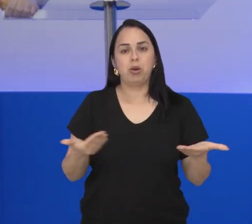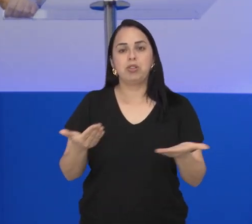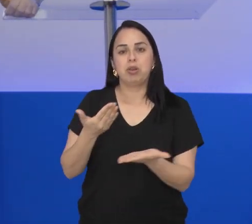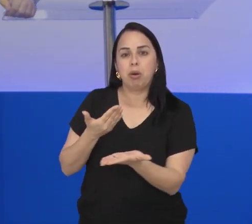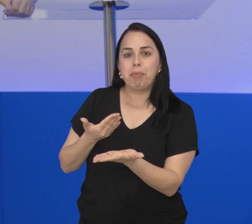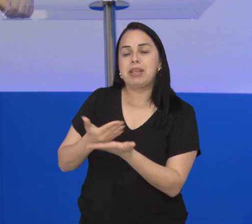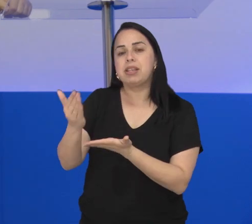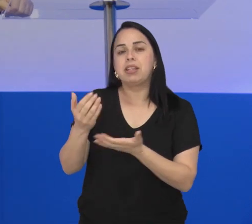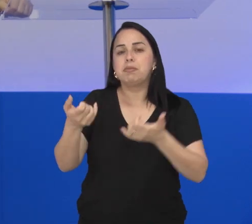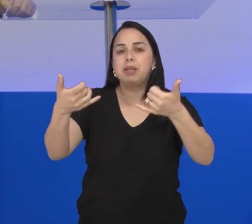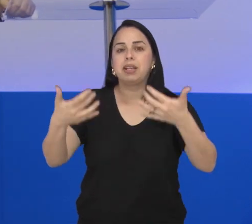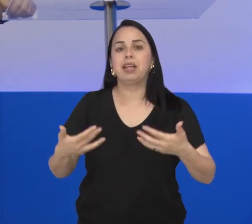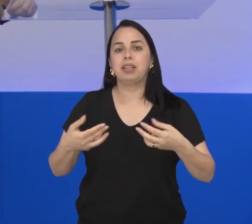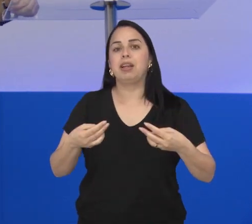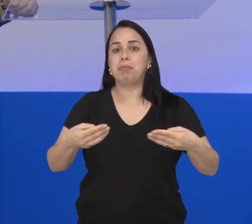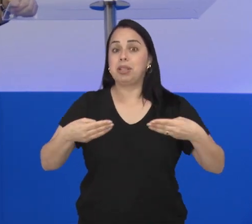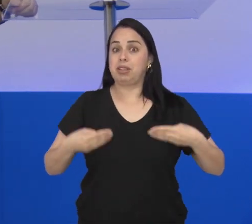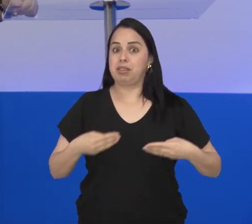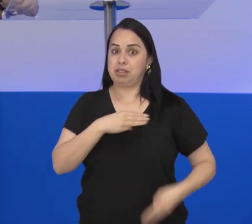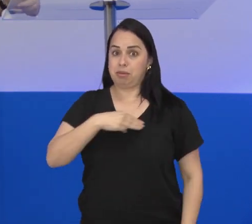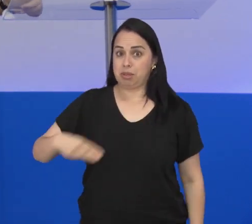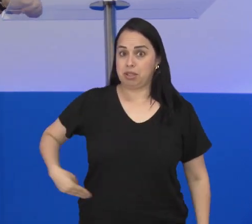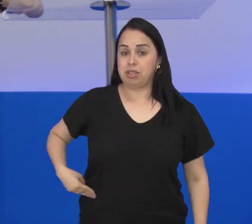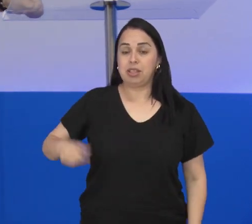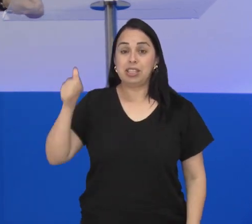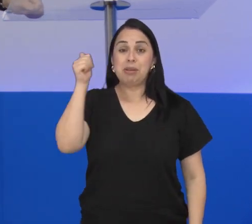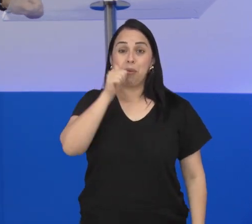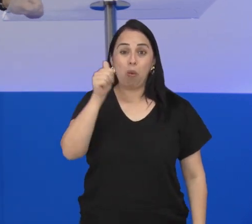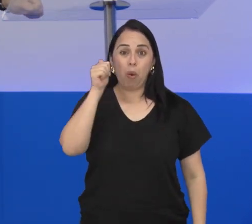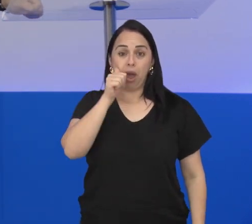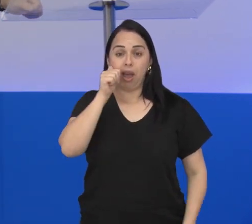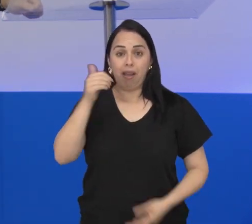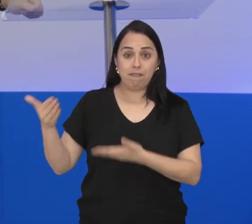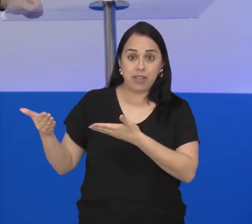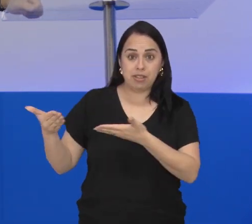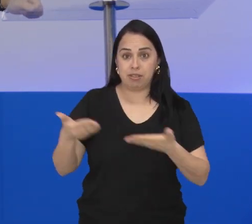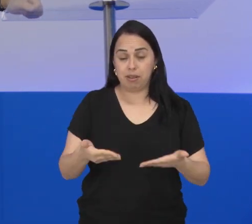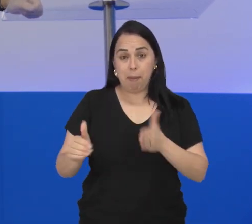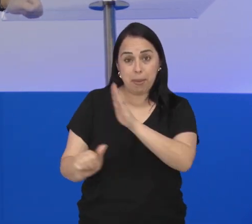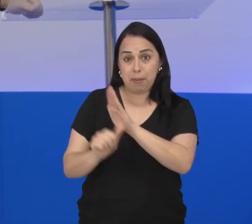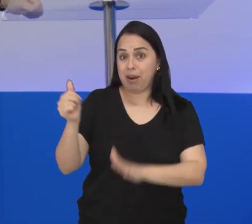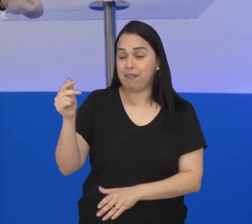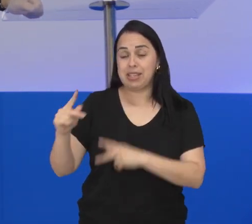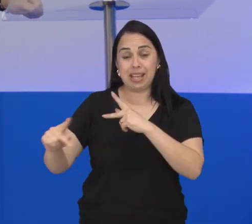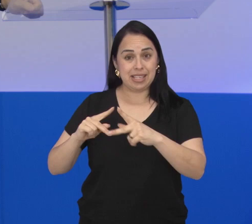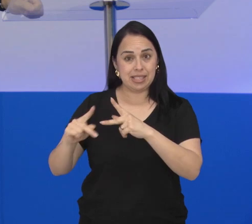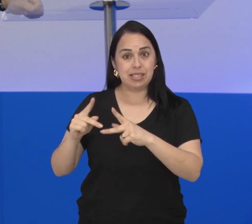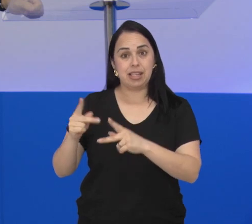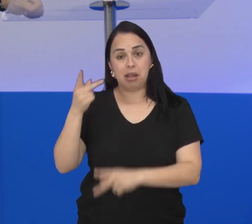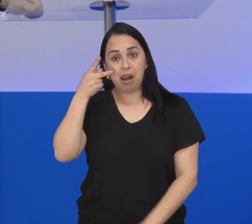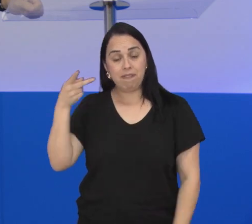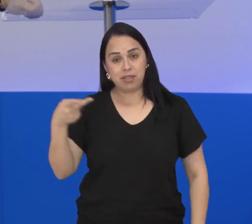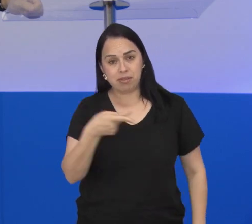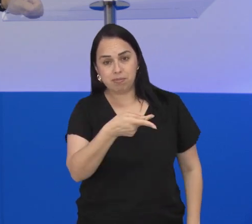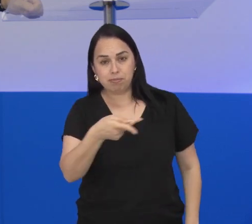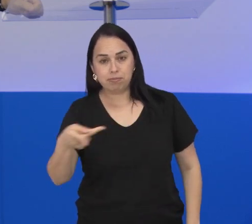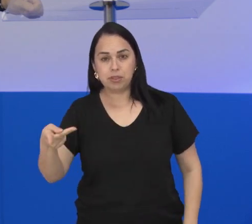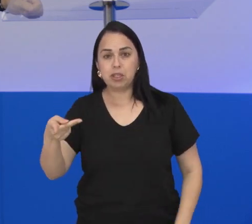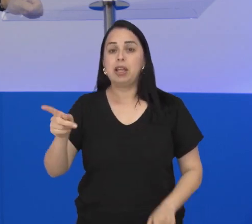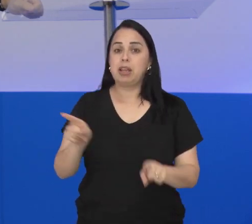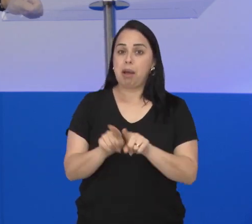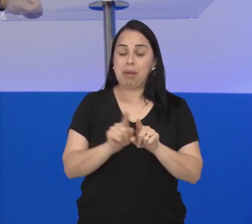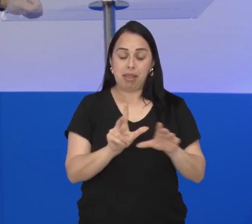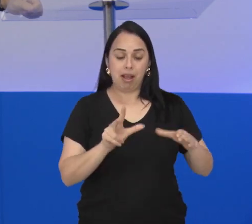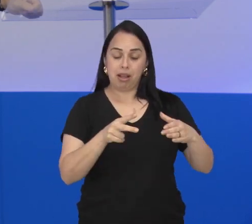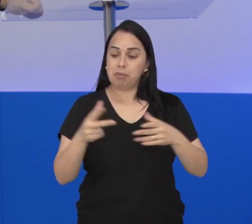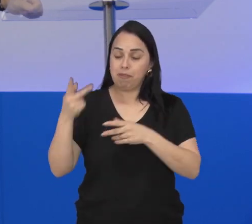hoje. Bom, e a gente começa falando da visita da ministra das Mulheres aqui à Câmara de São José. Na primeira vez em São José dos Campos,